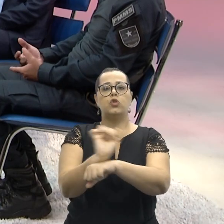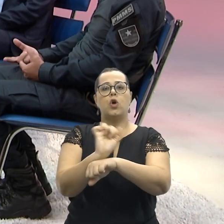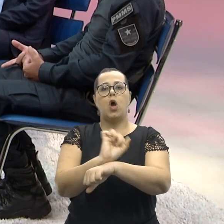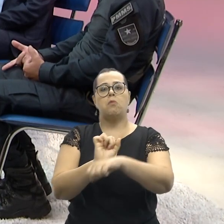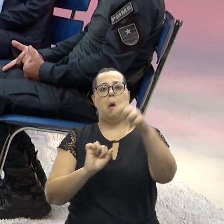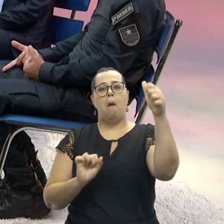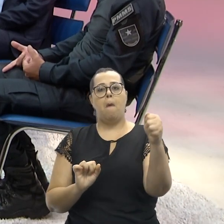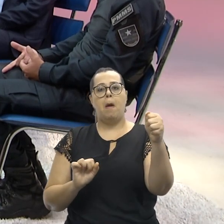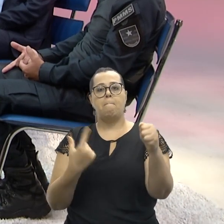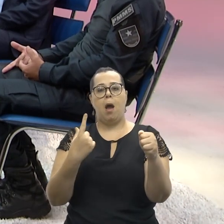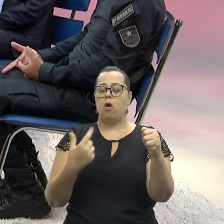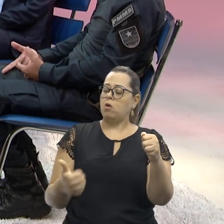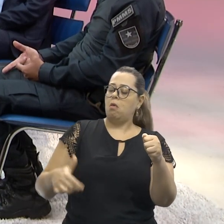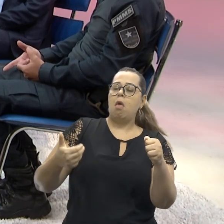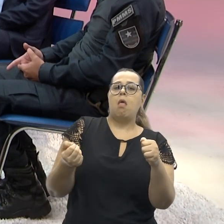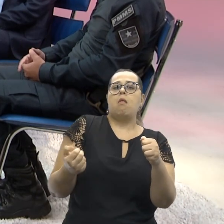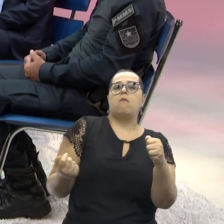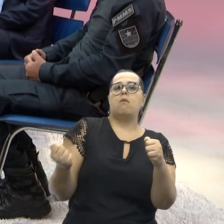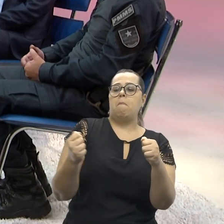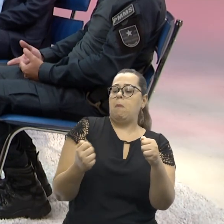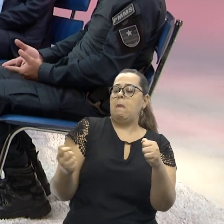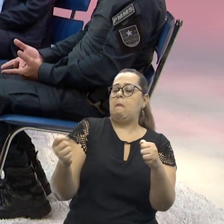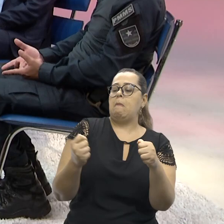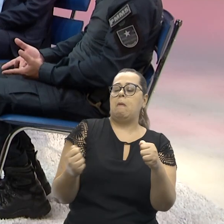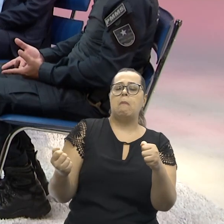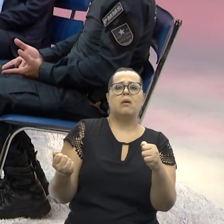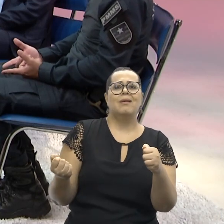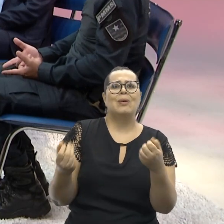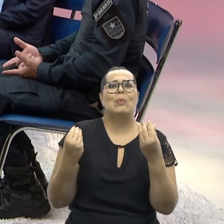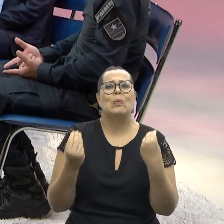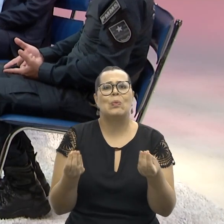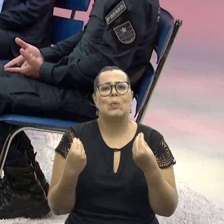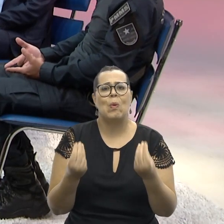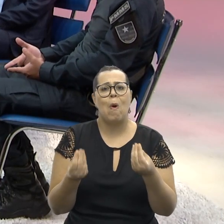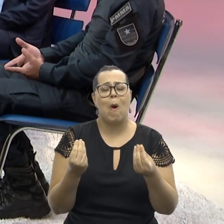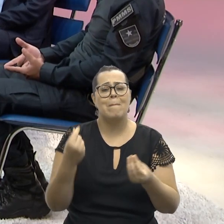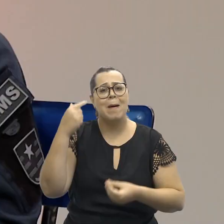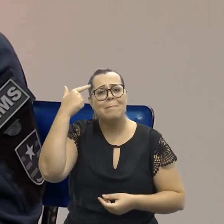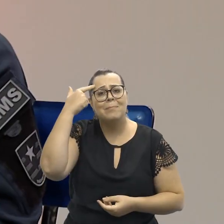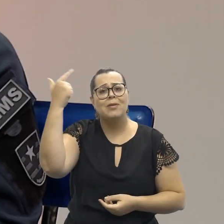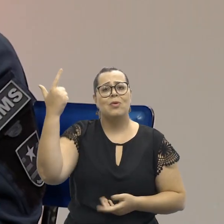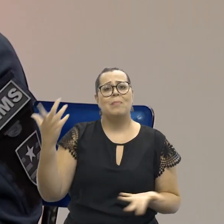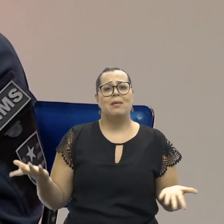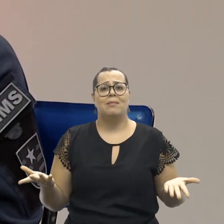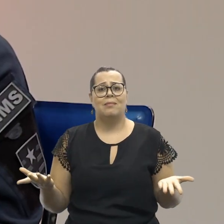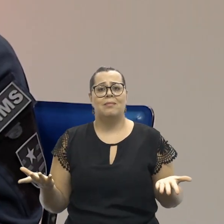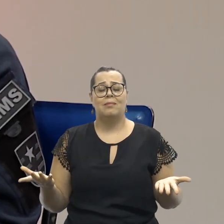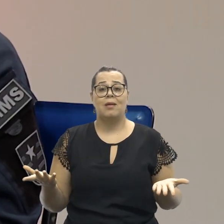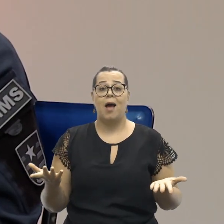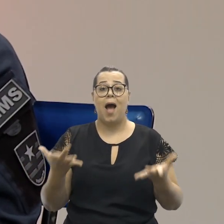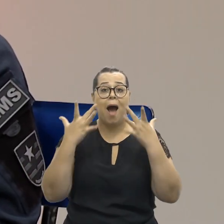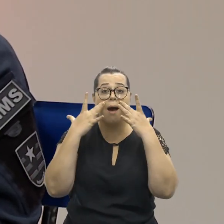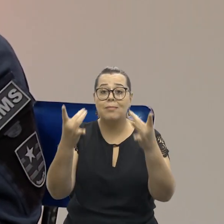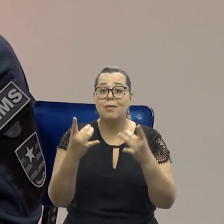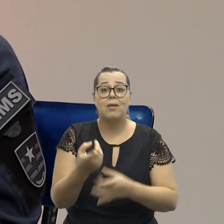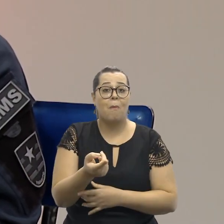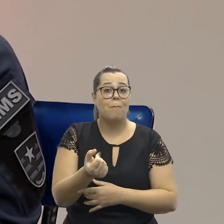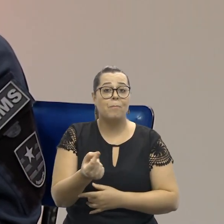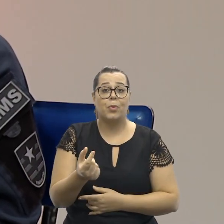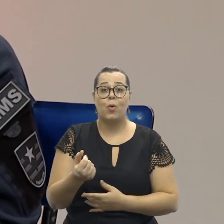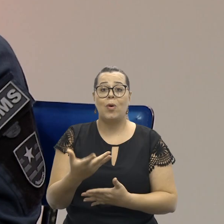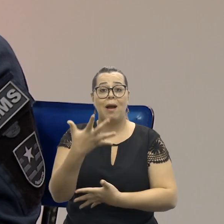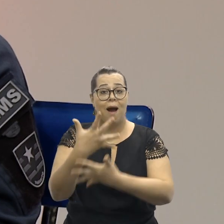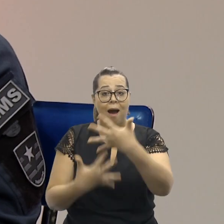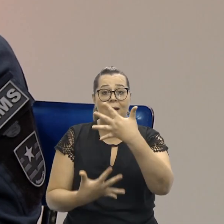digita enquanto dirige, o que seria impensável, né, há pouco tempo. E essa